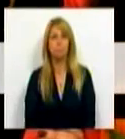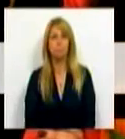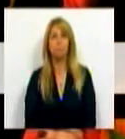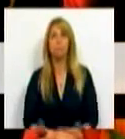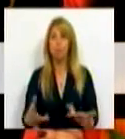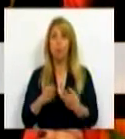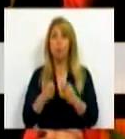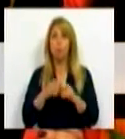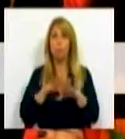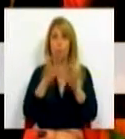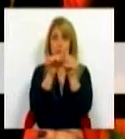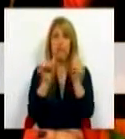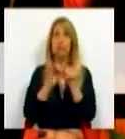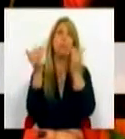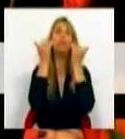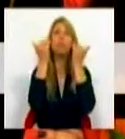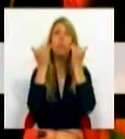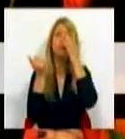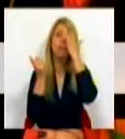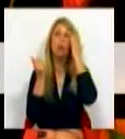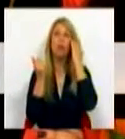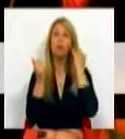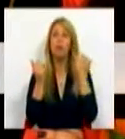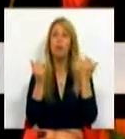Era um problema do sistema de informação?